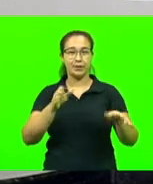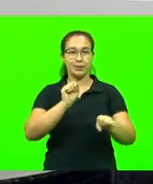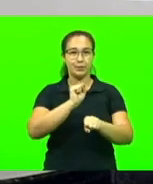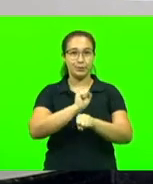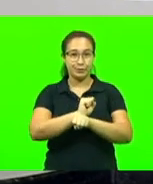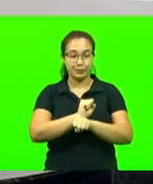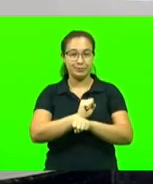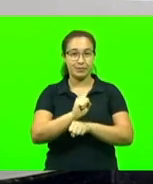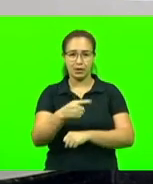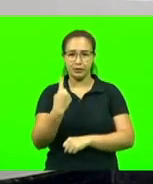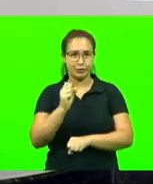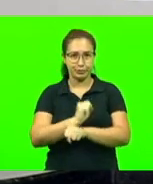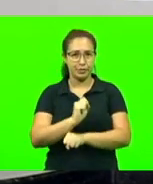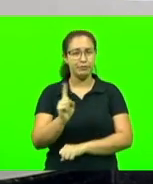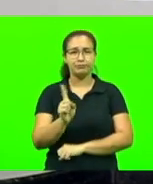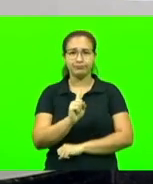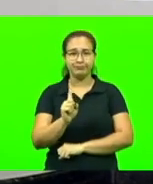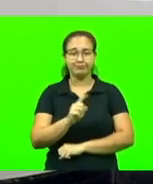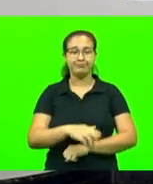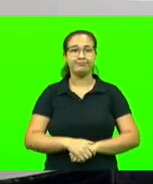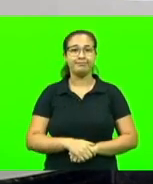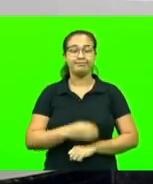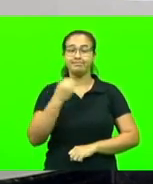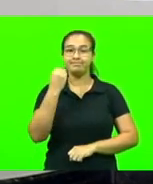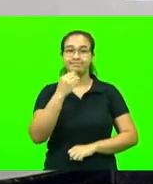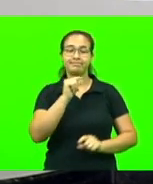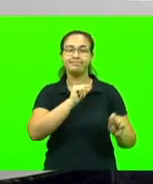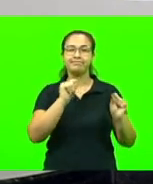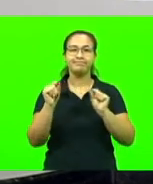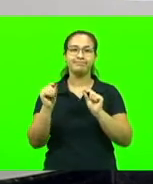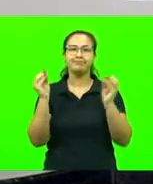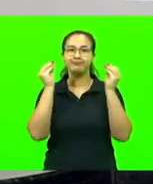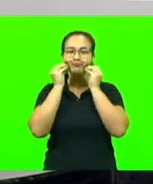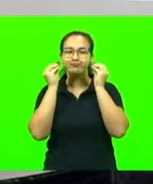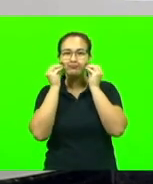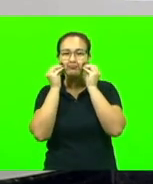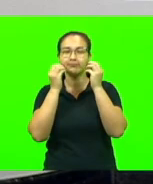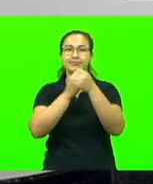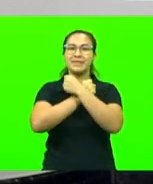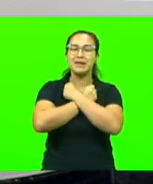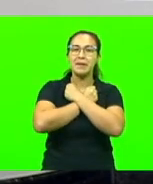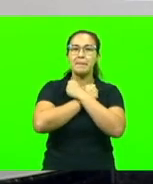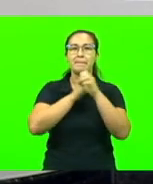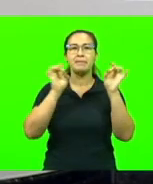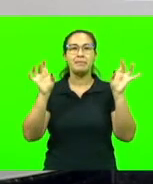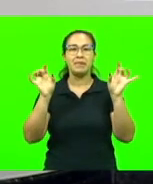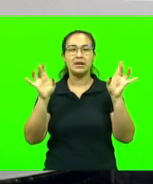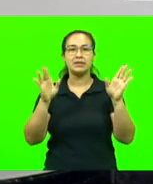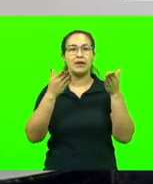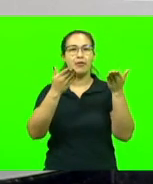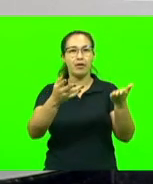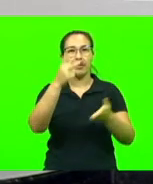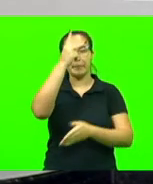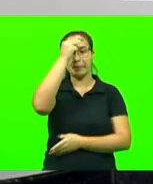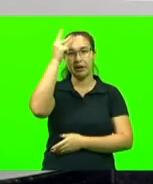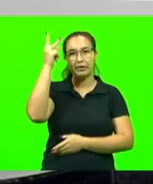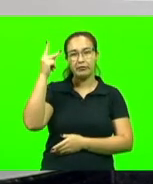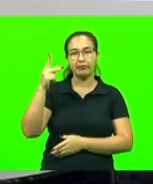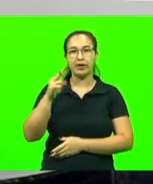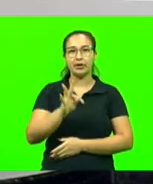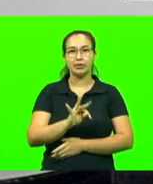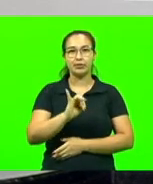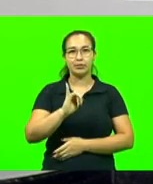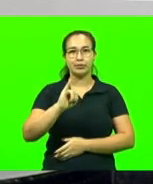paramos. Quero também aproveitar para deixar o meu beijo, meu abraço, mais que especial, ao prefeito Eloy de Tijucas, que está